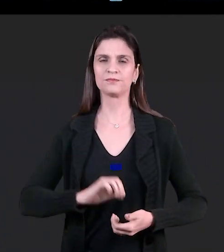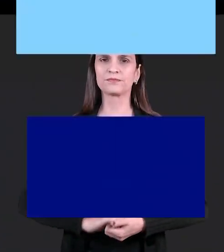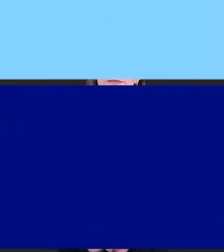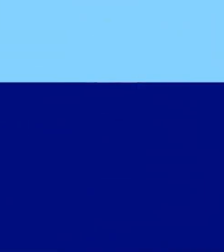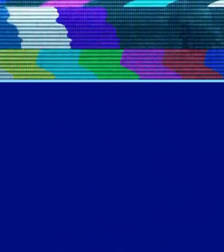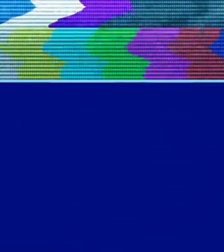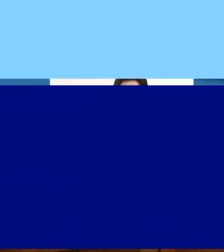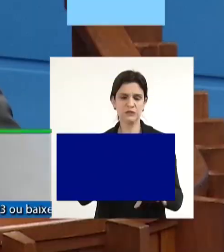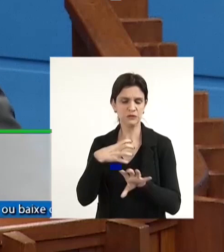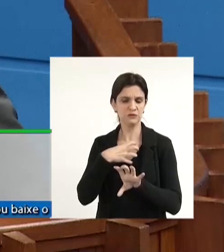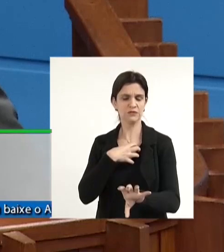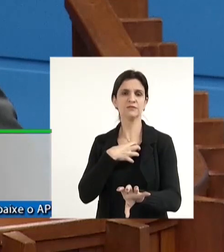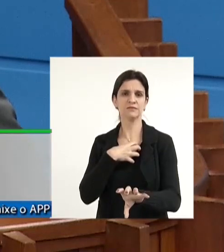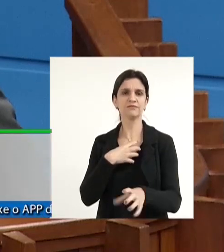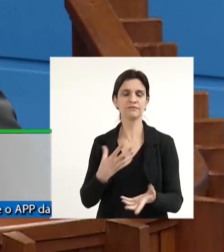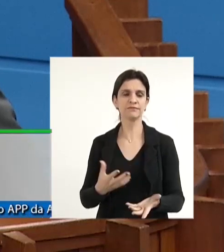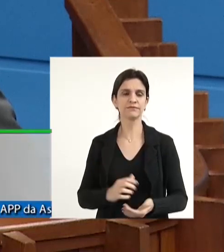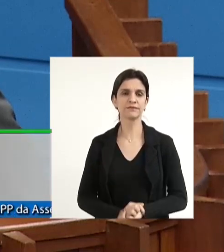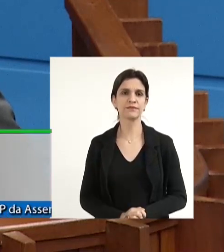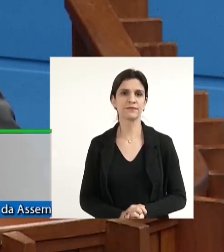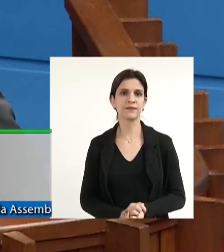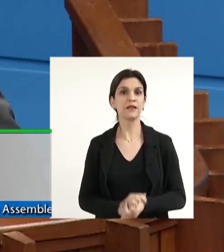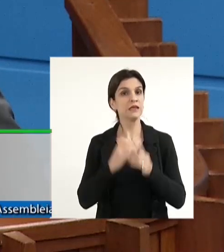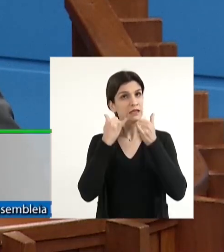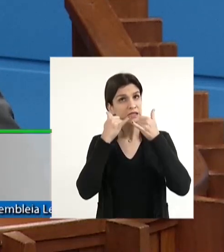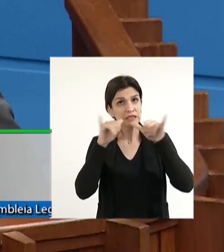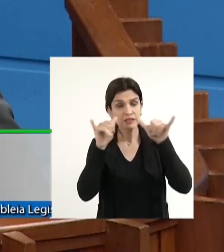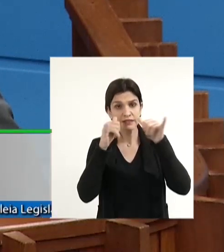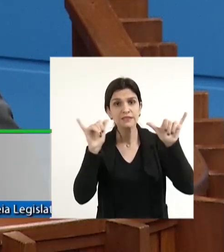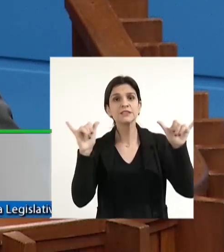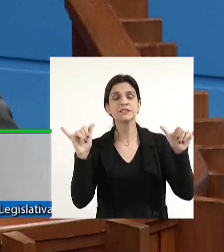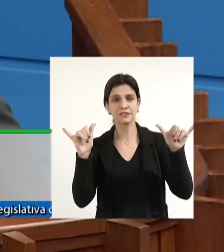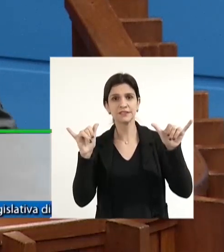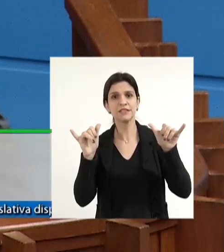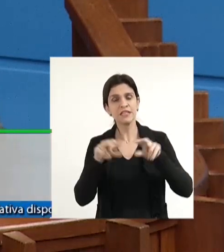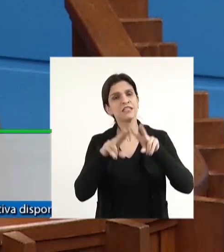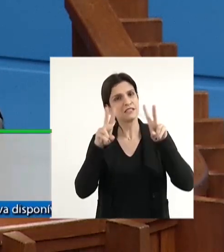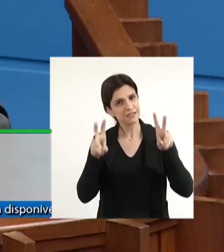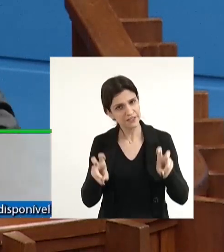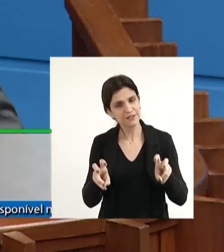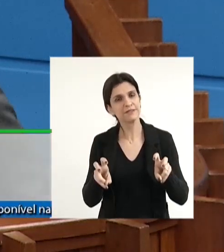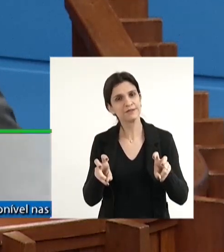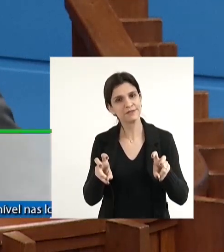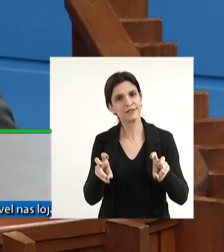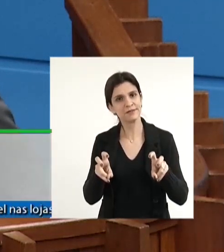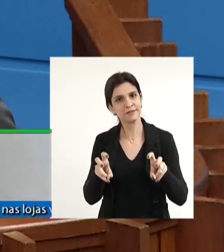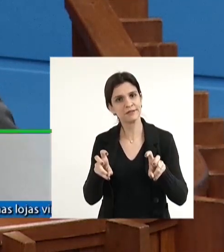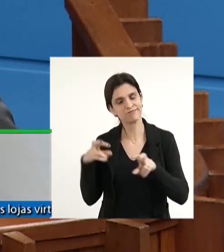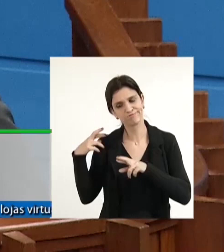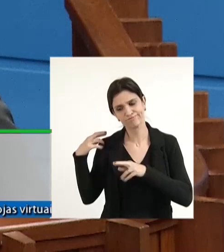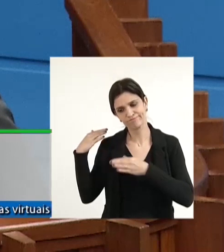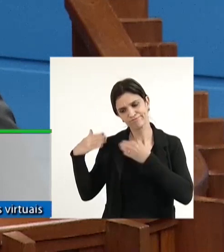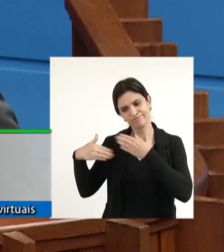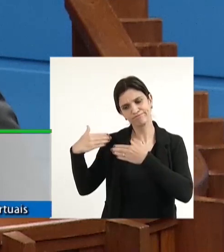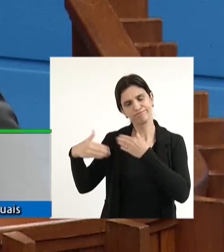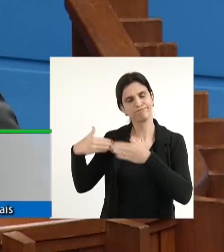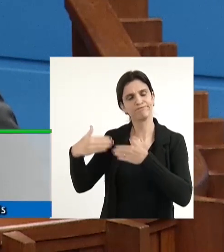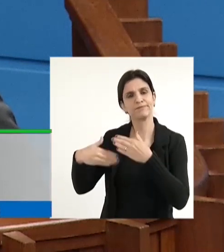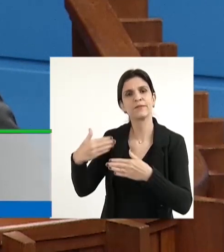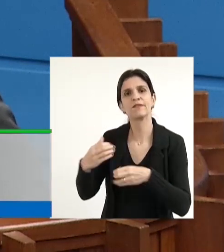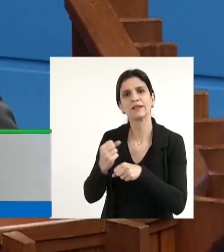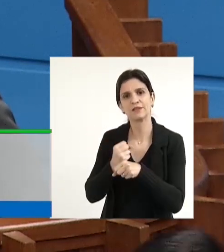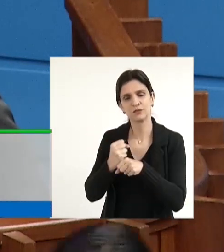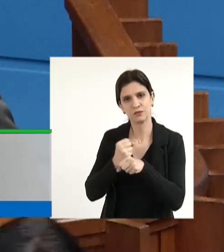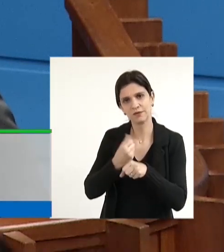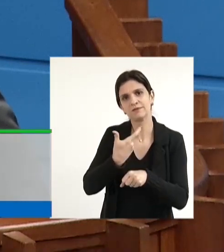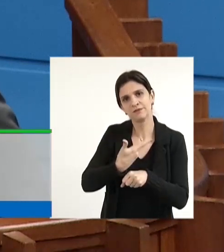do Sul. E essa questão da energia elétrica vem se arrastando aí desde o final do ano passado, quando as